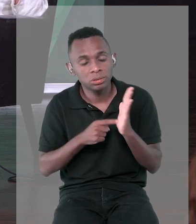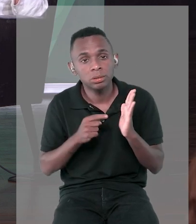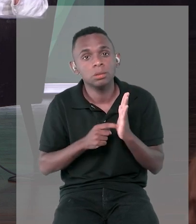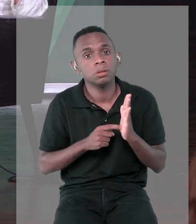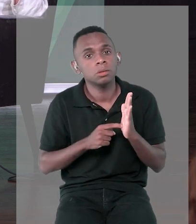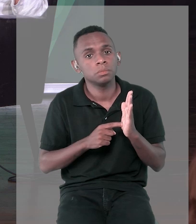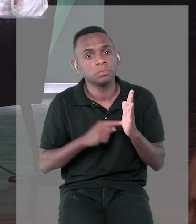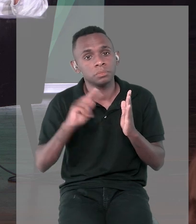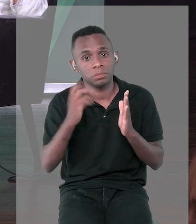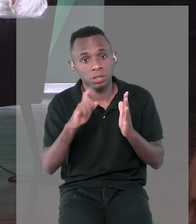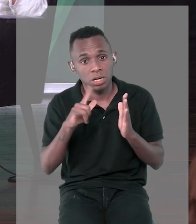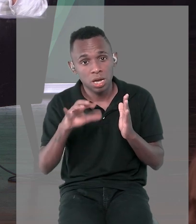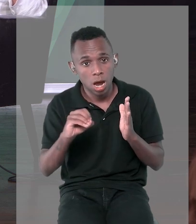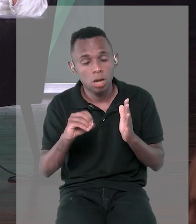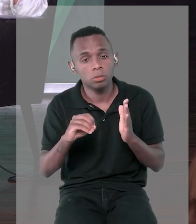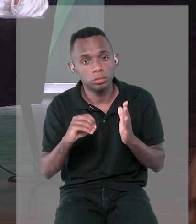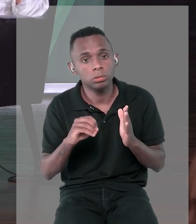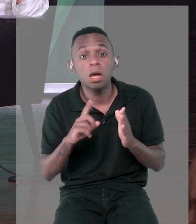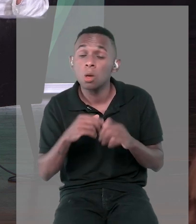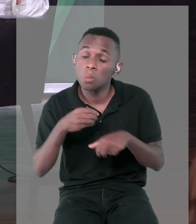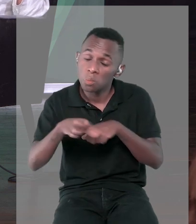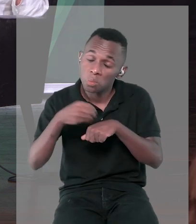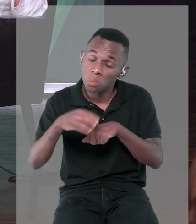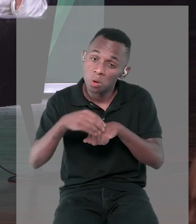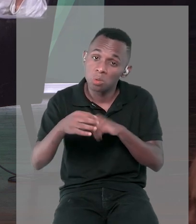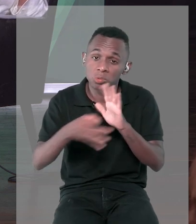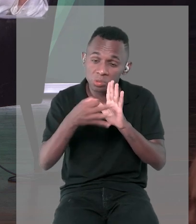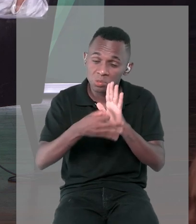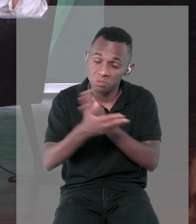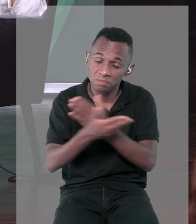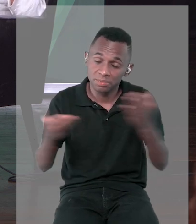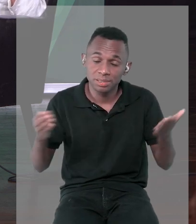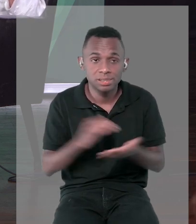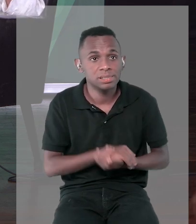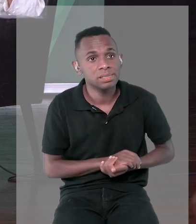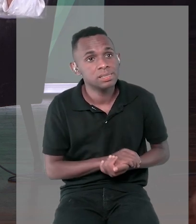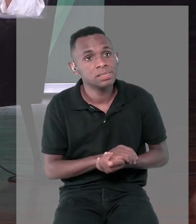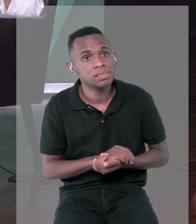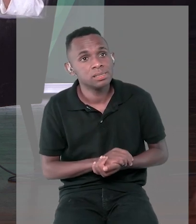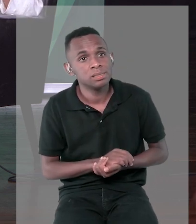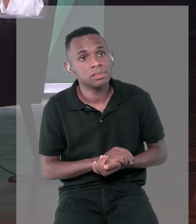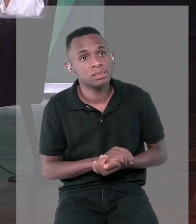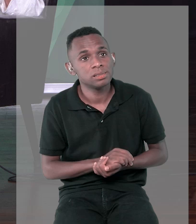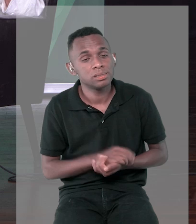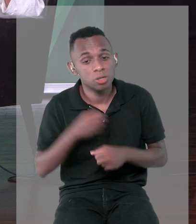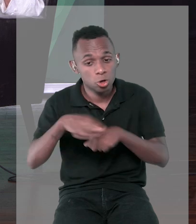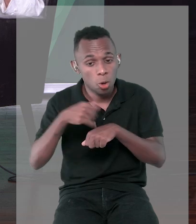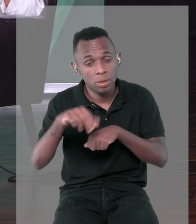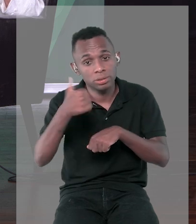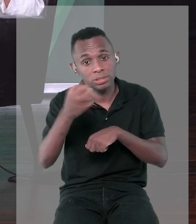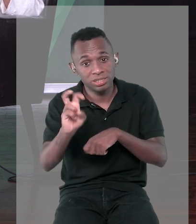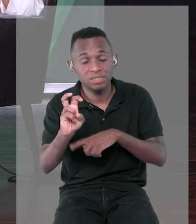do Hélio Pellegrino, eu recomendo. Eu recomendo 65,